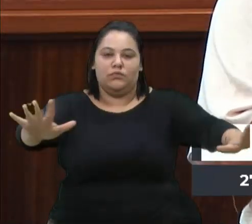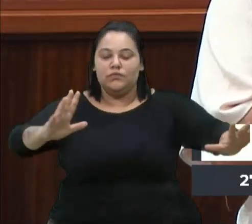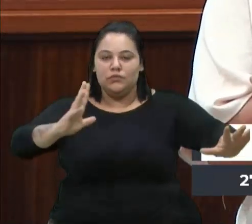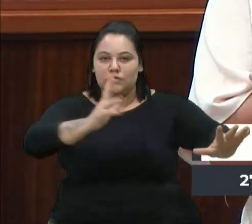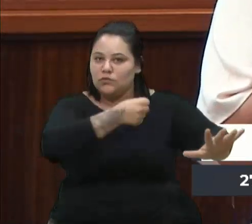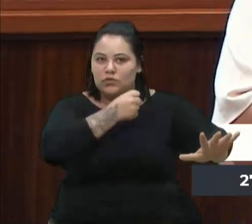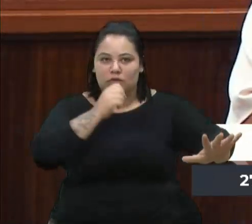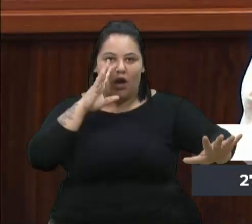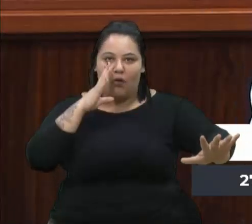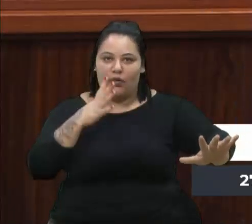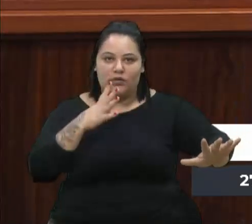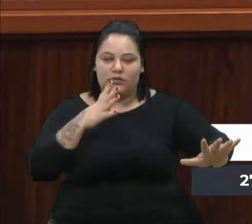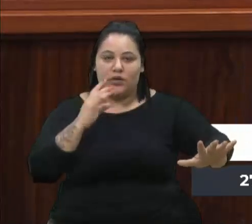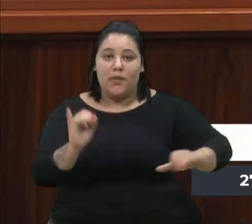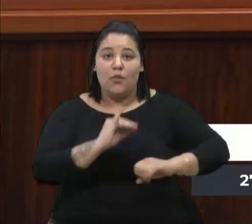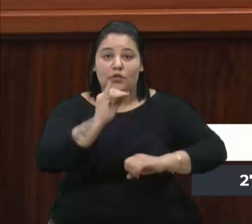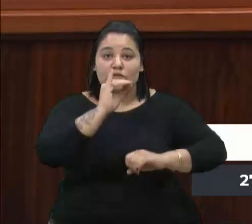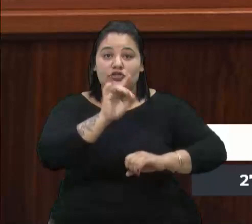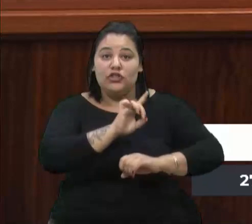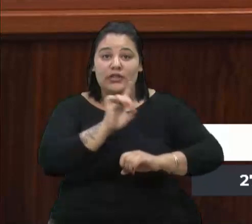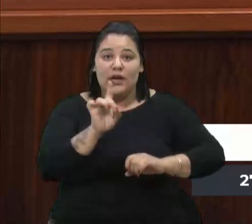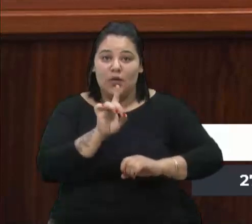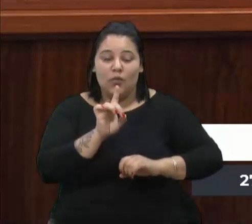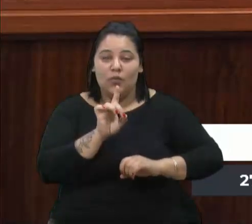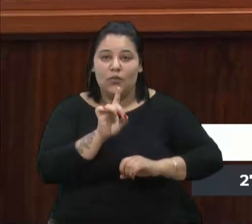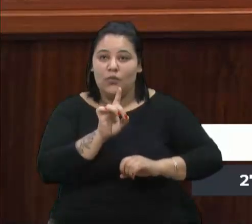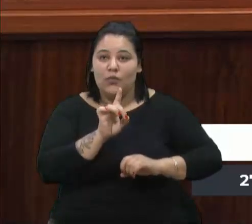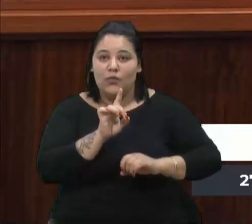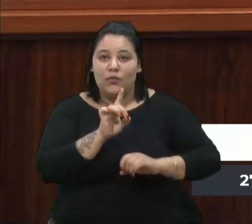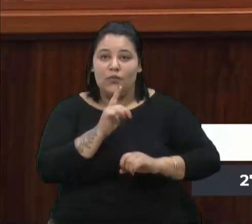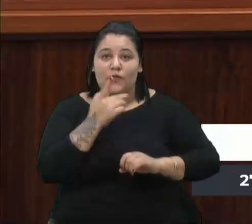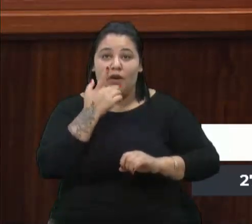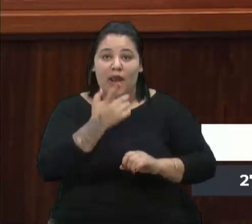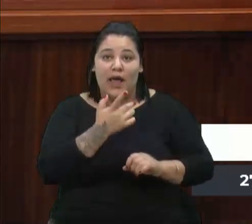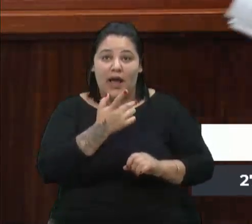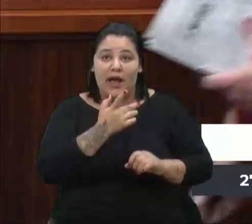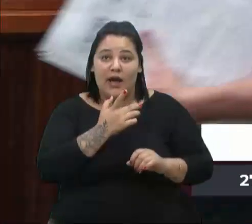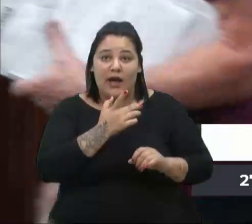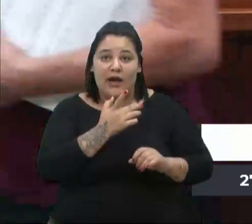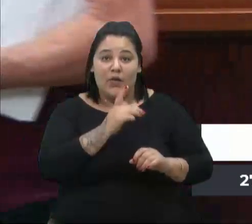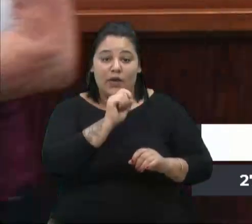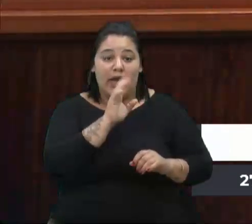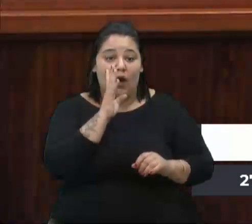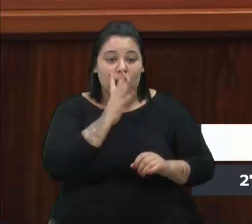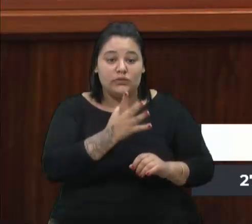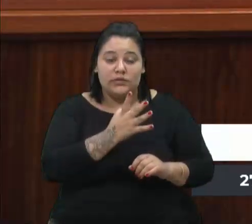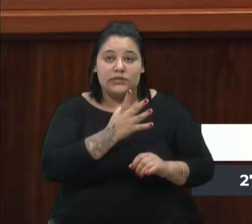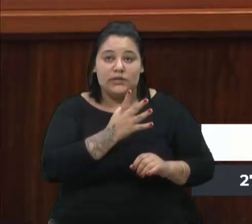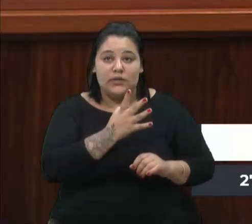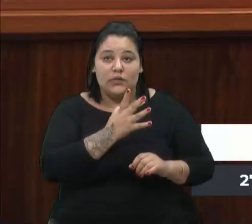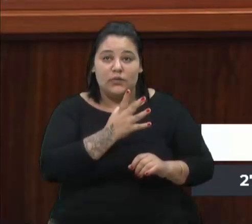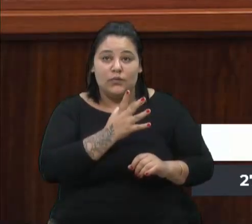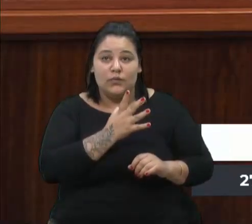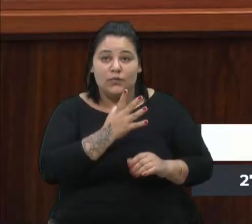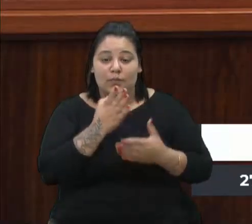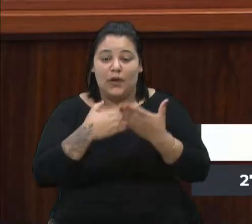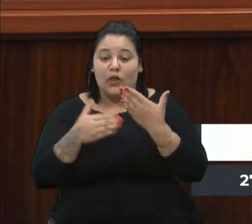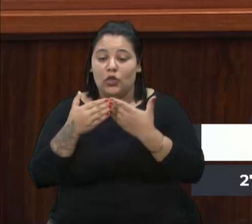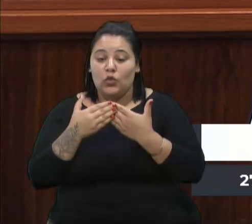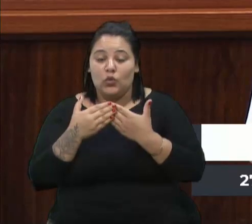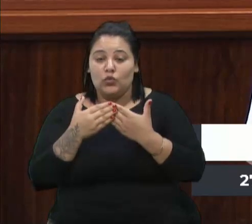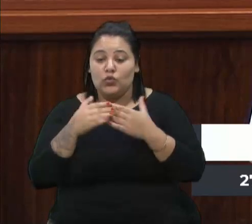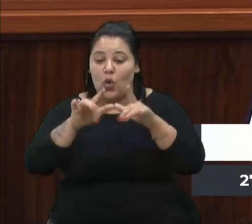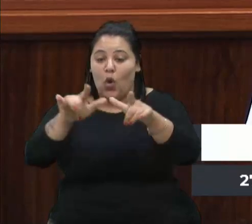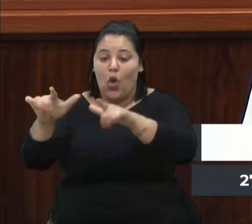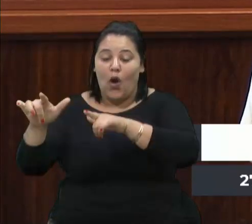Da importância de nós não generalizarmos nesse caso específico, mas trago aqui para a gente não generalizar